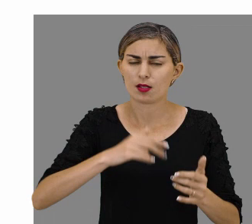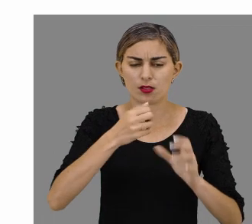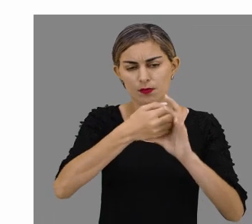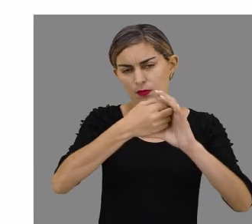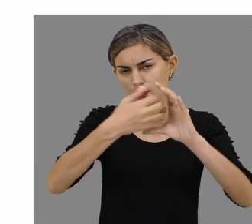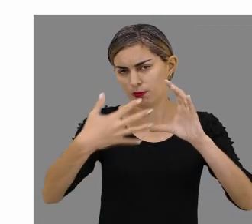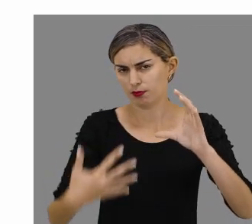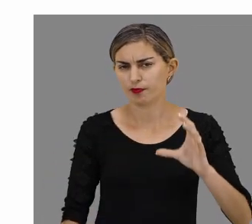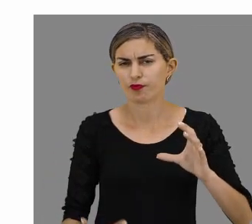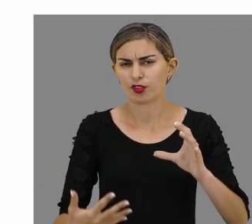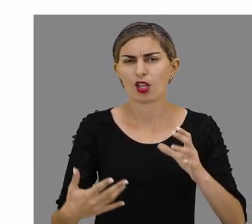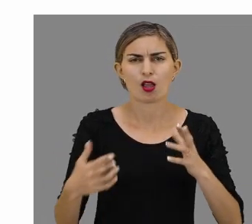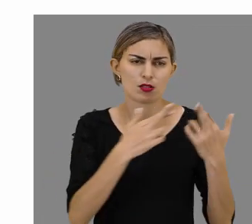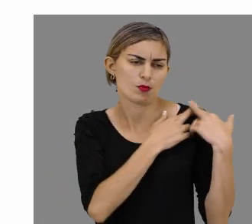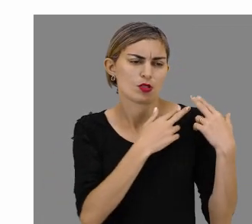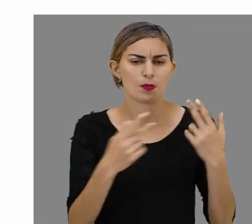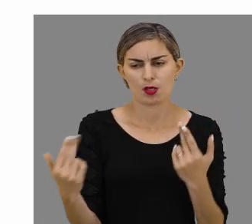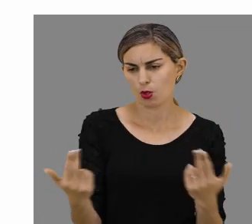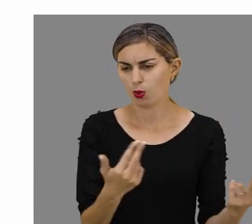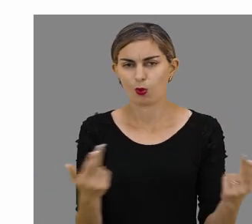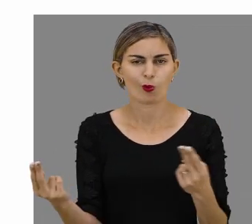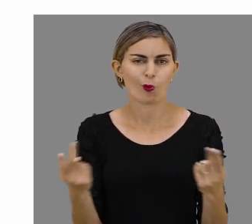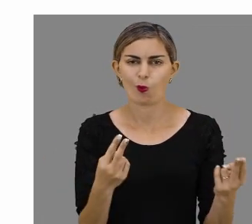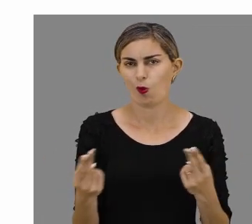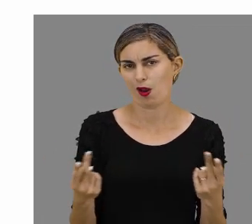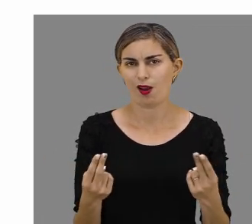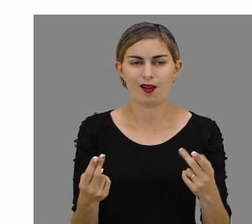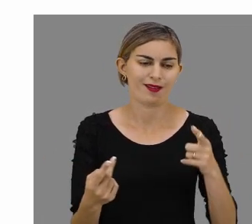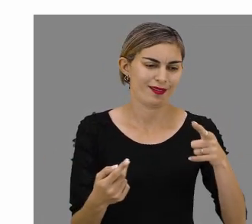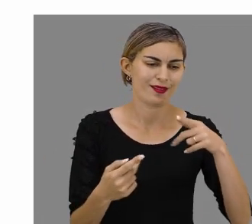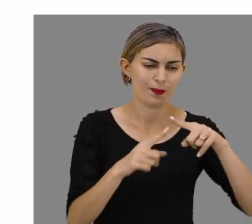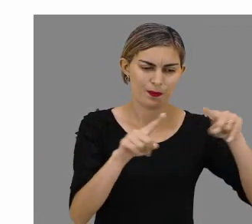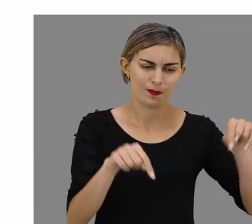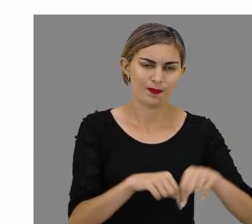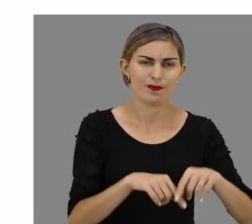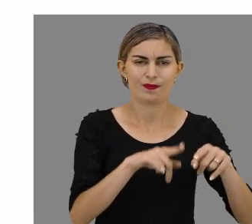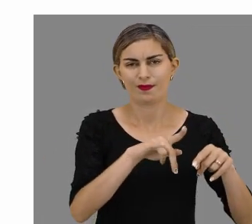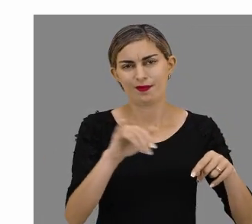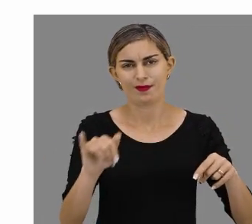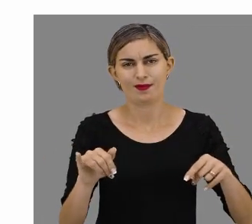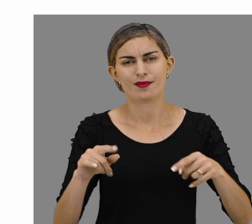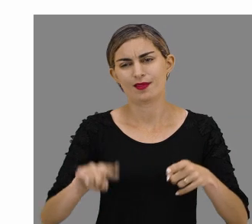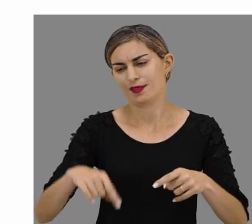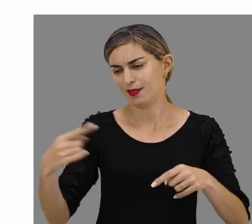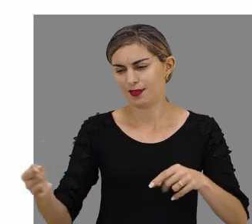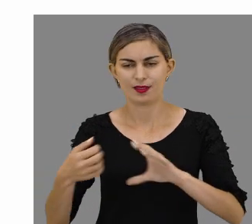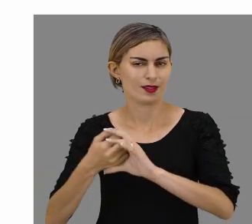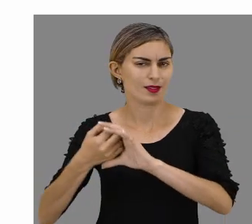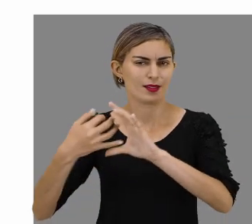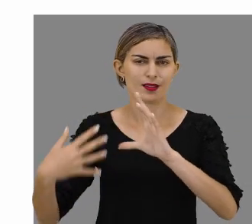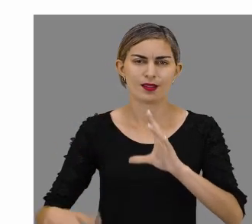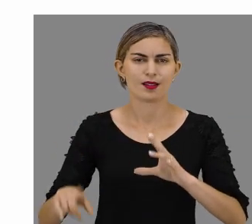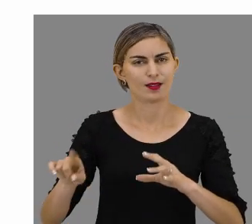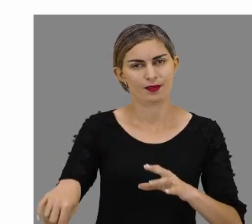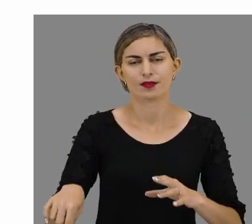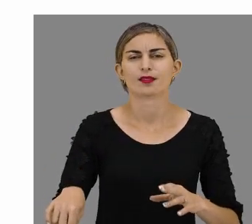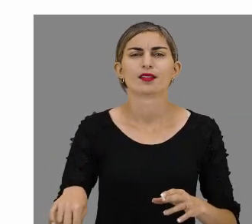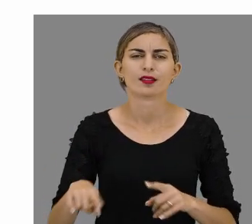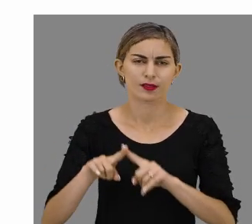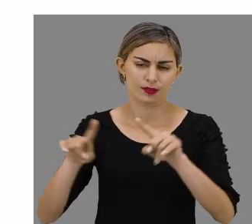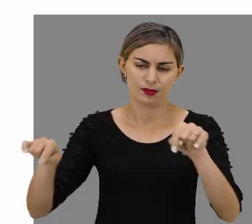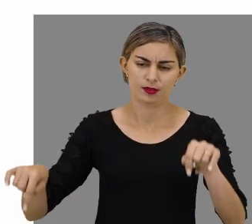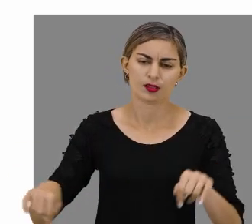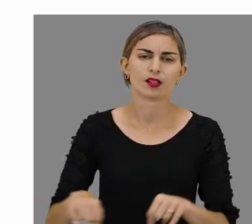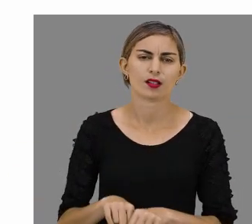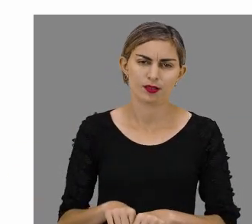mesmas características e funcionalidades da classe pai, acrescida das suas próprias características e